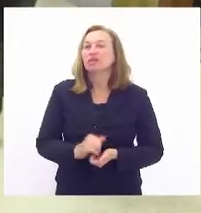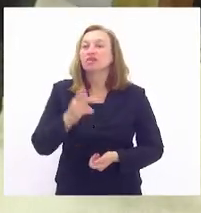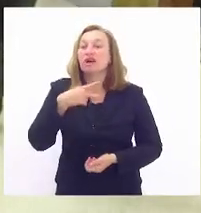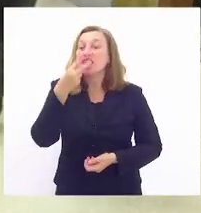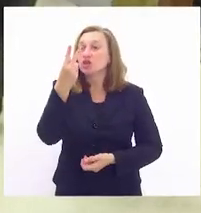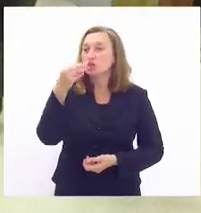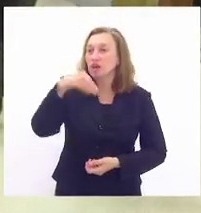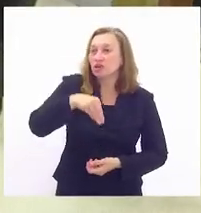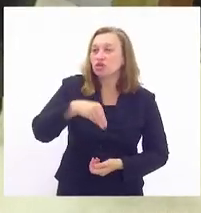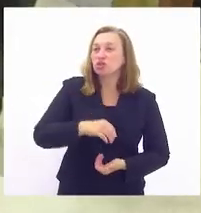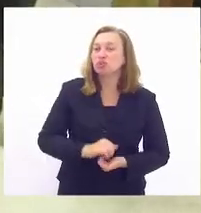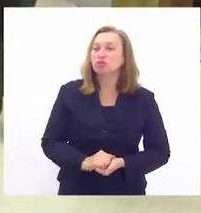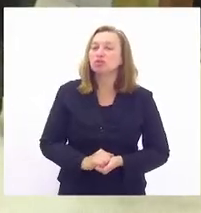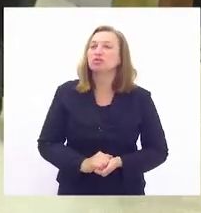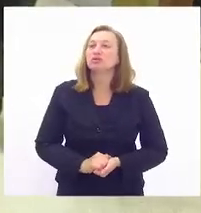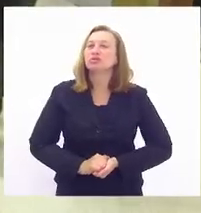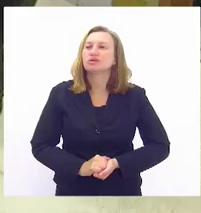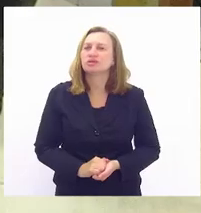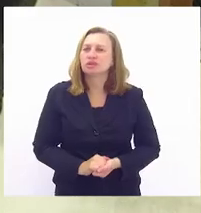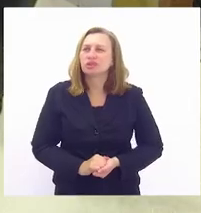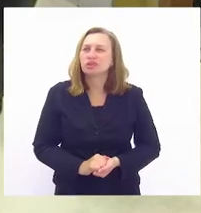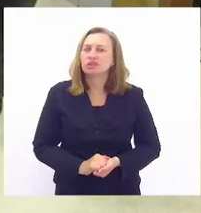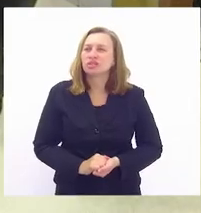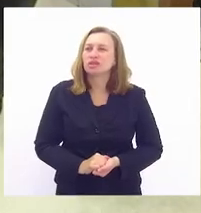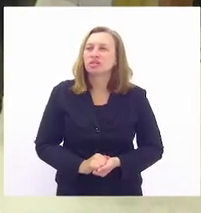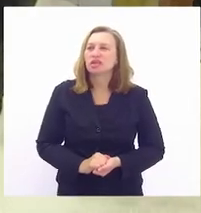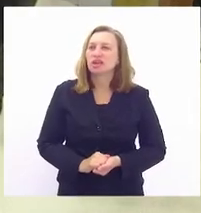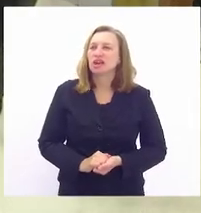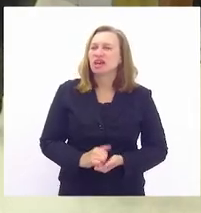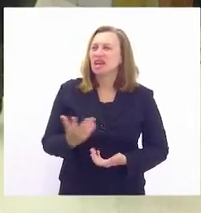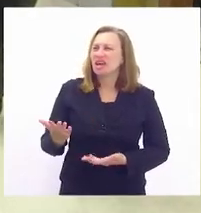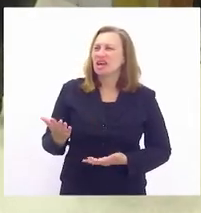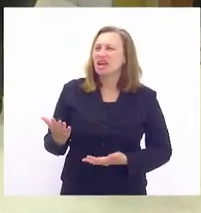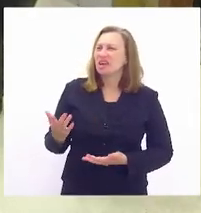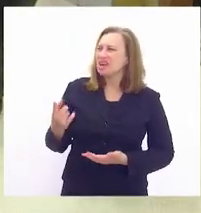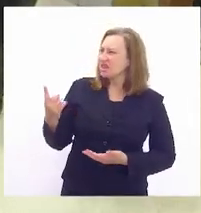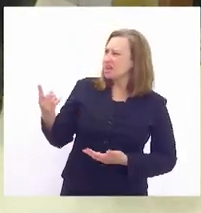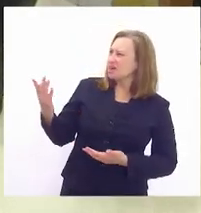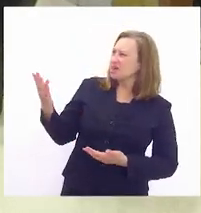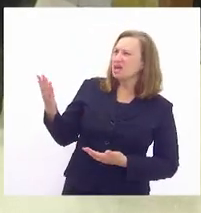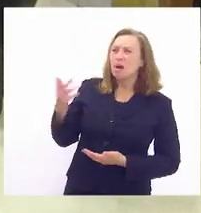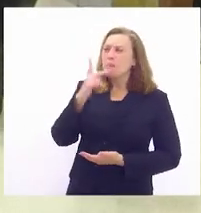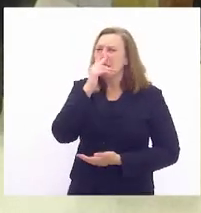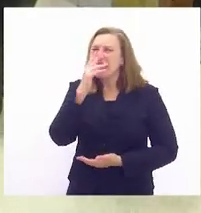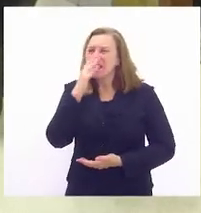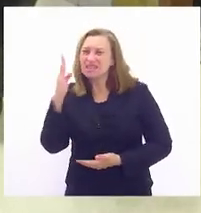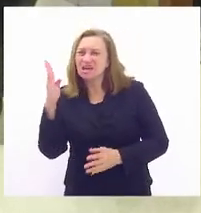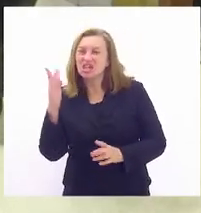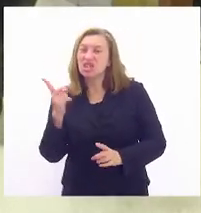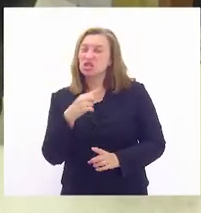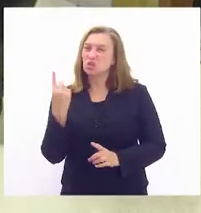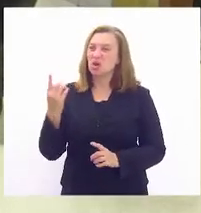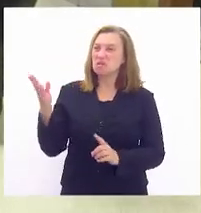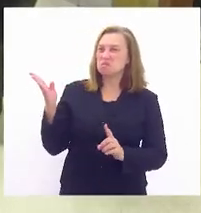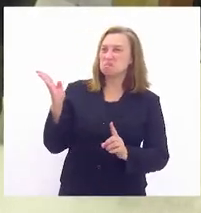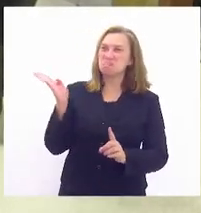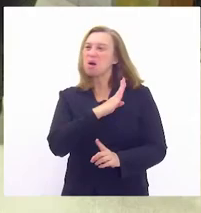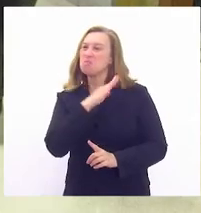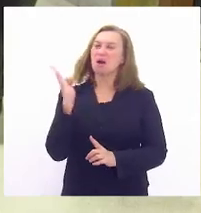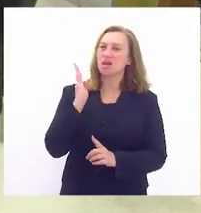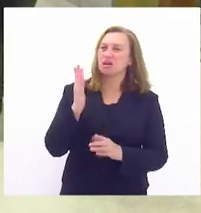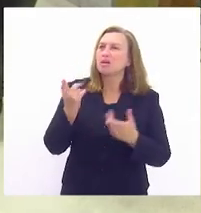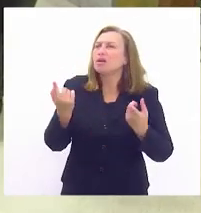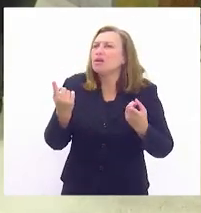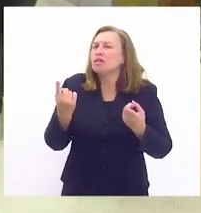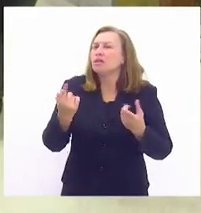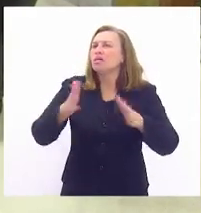2 minutos, diante desse tapa na cara que nós acabamos de levar aqui, é complicado. Primeiramente é o seguinte,